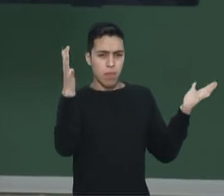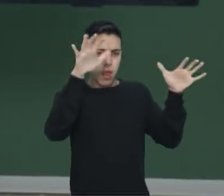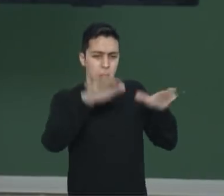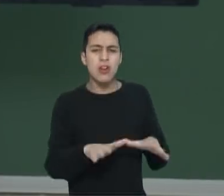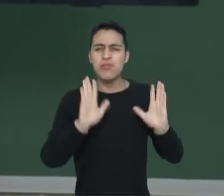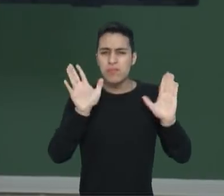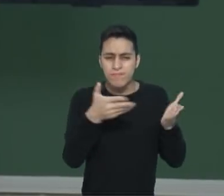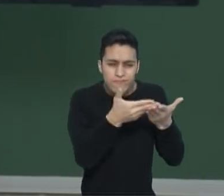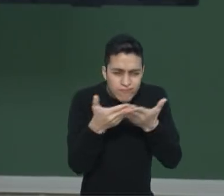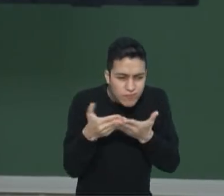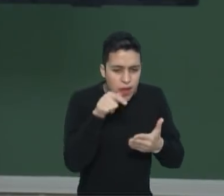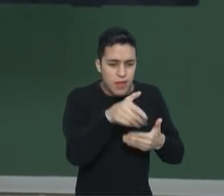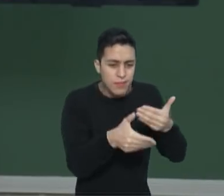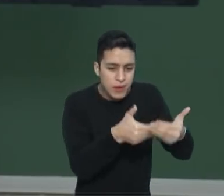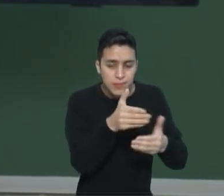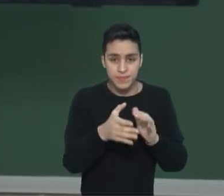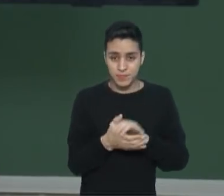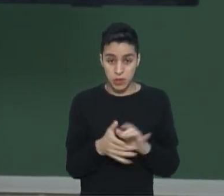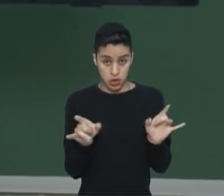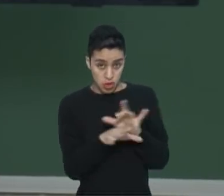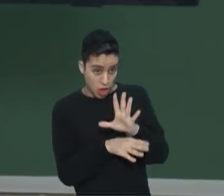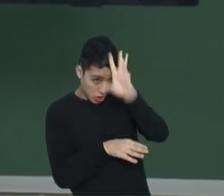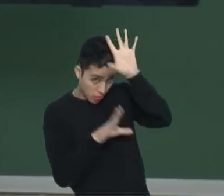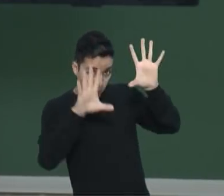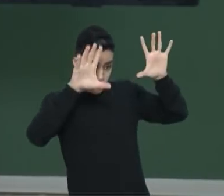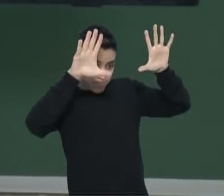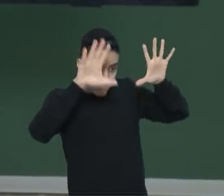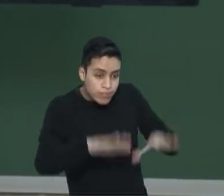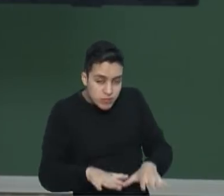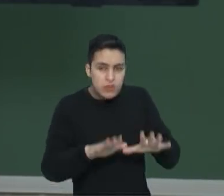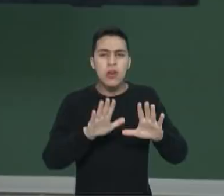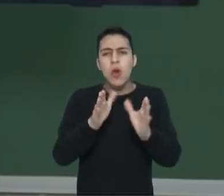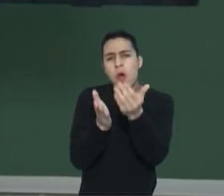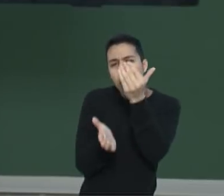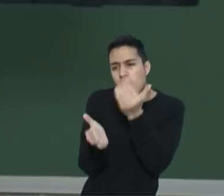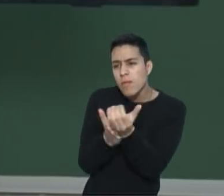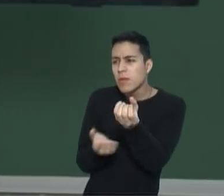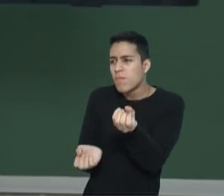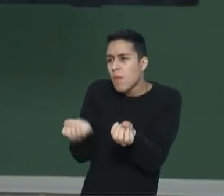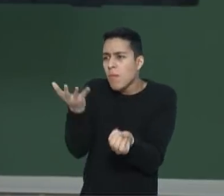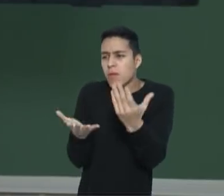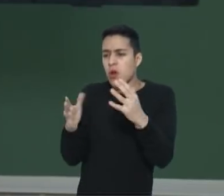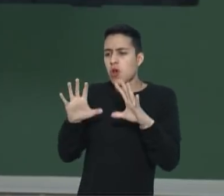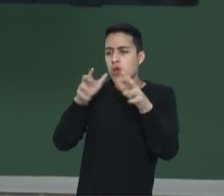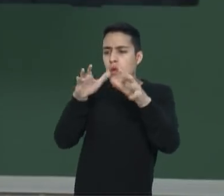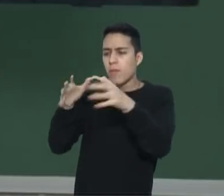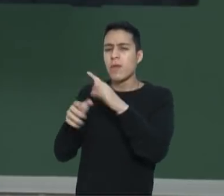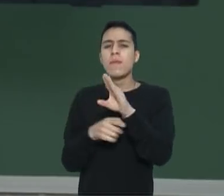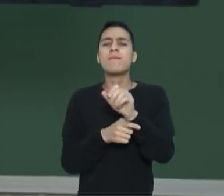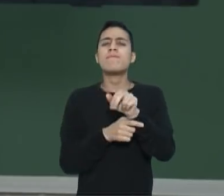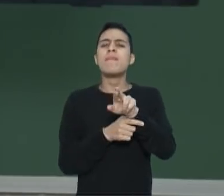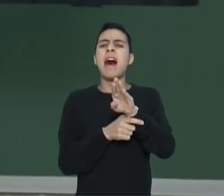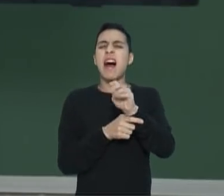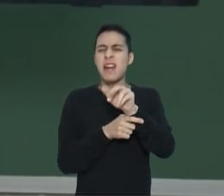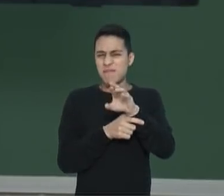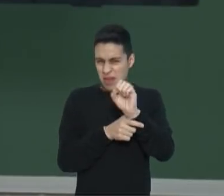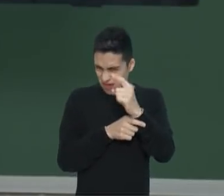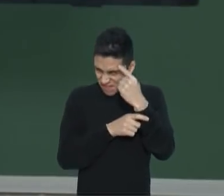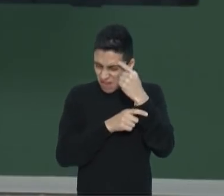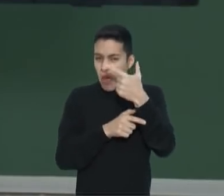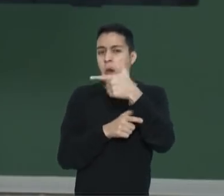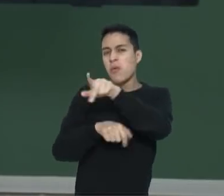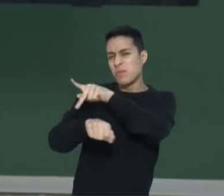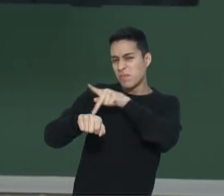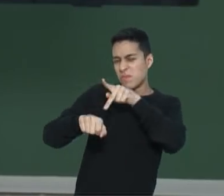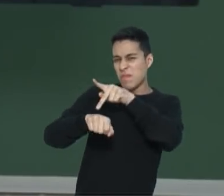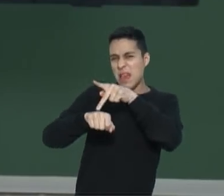esse processo. Após a queda de Roma, a gente tem a formação dos reinos bárbaros. Então a gente vai ver aqui, então o que vocês viram? A